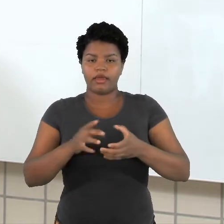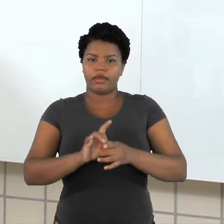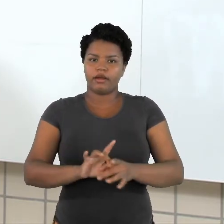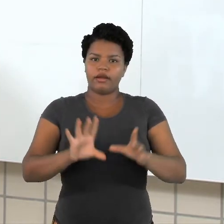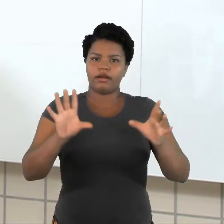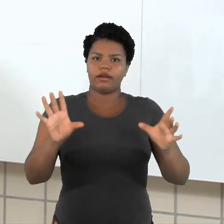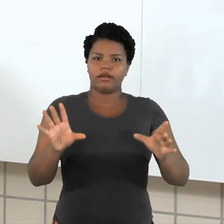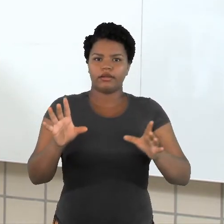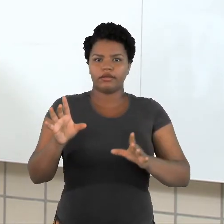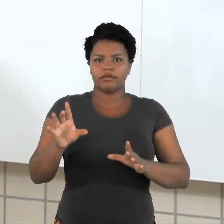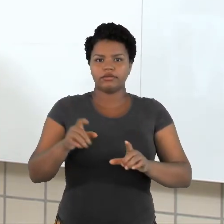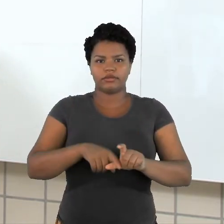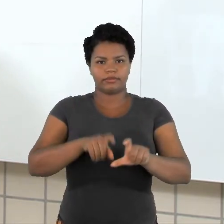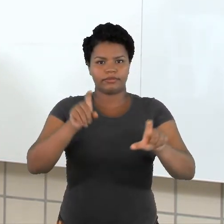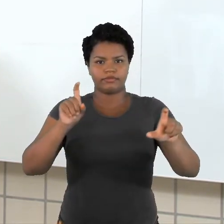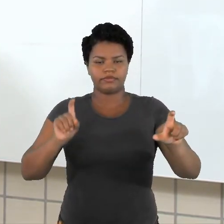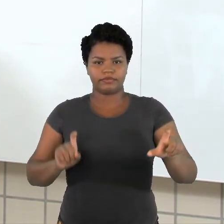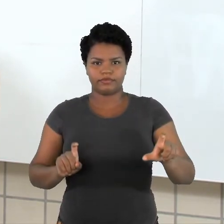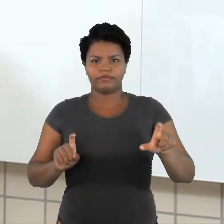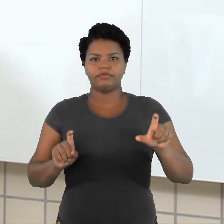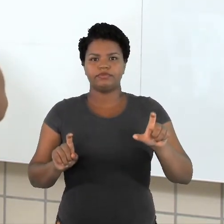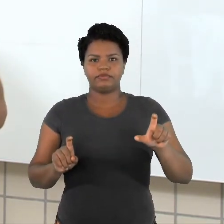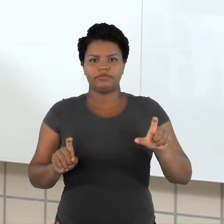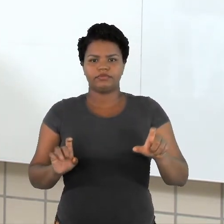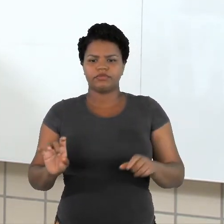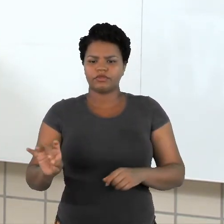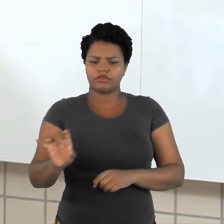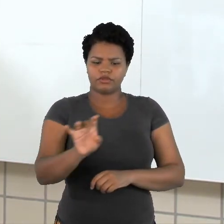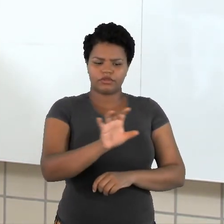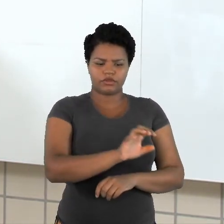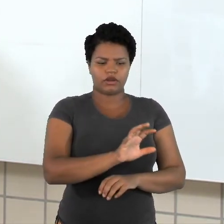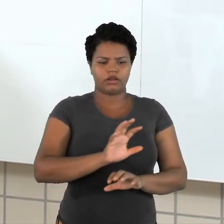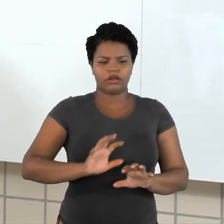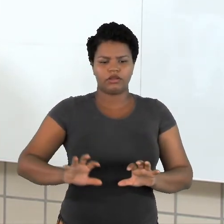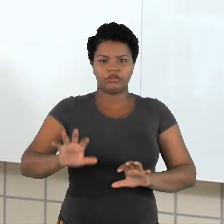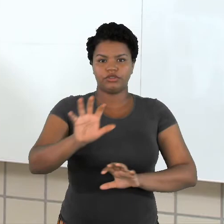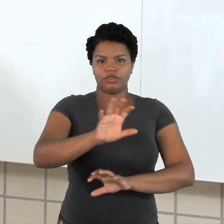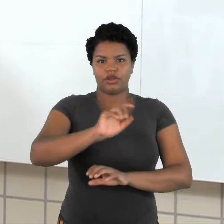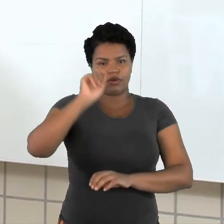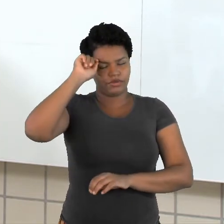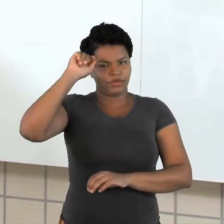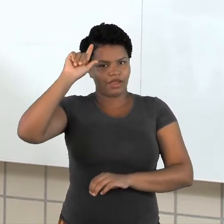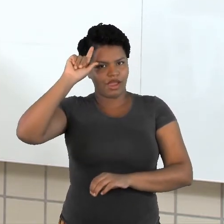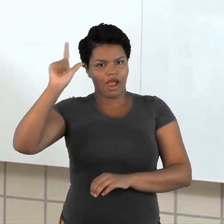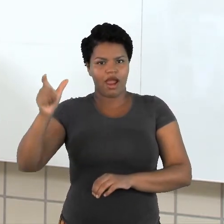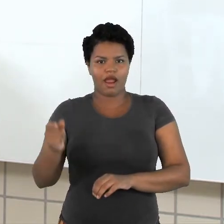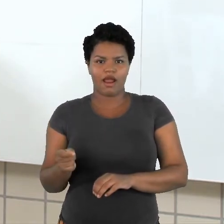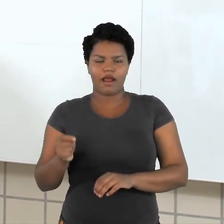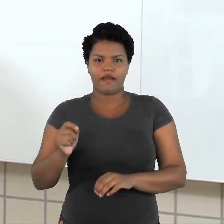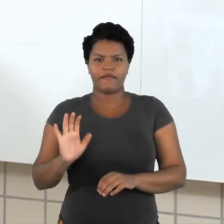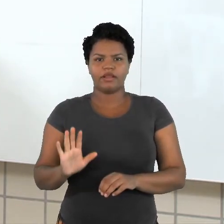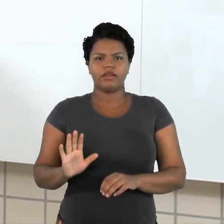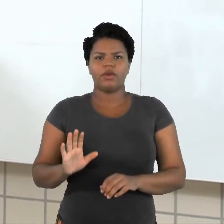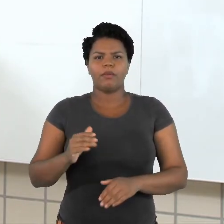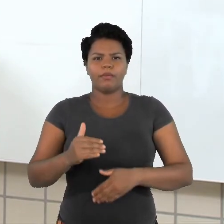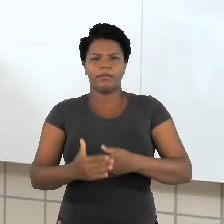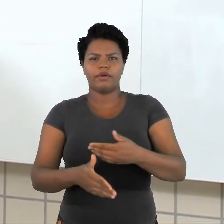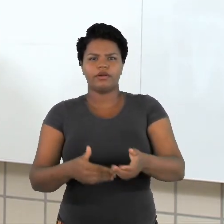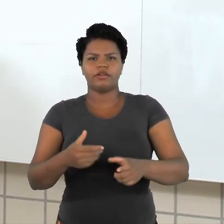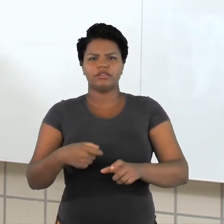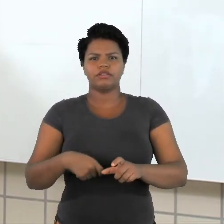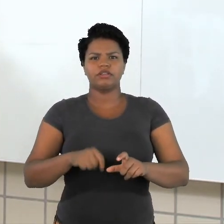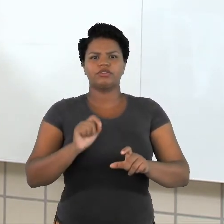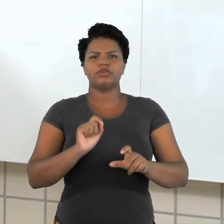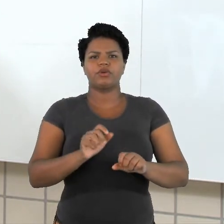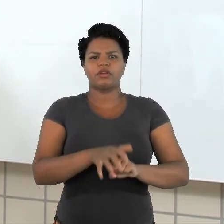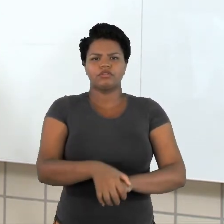e a independência de cada região da África. O processo de descolonização nós